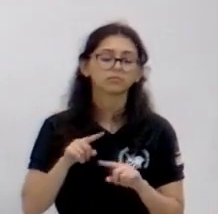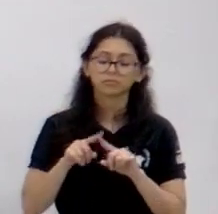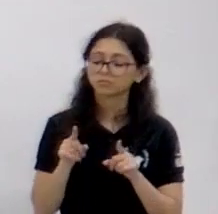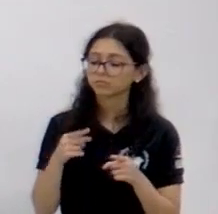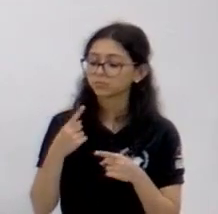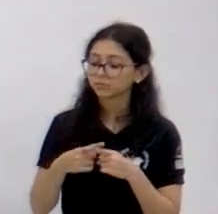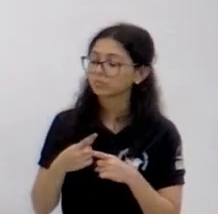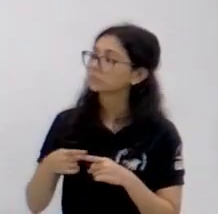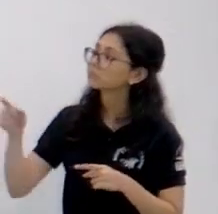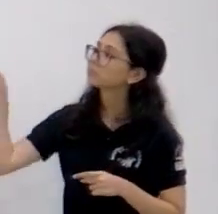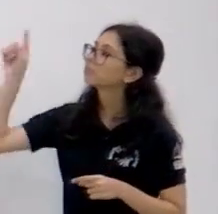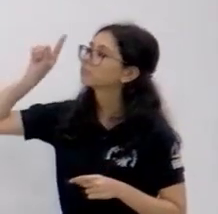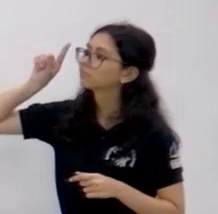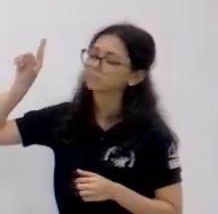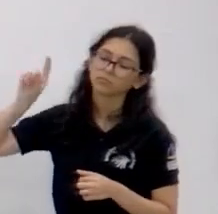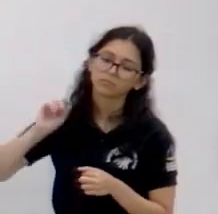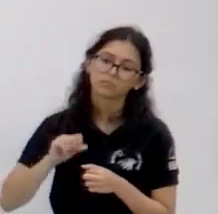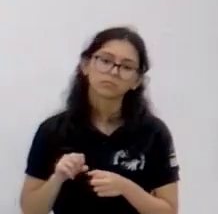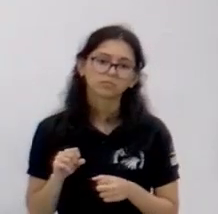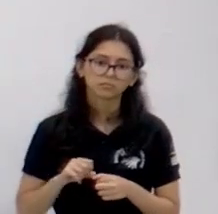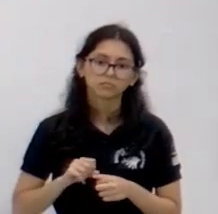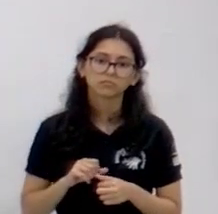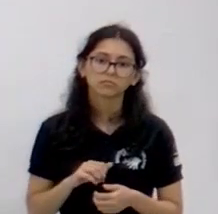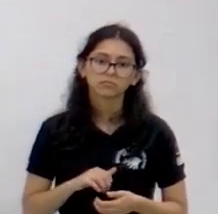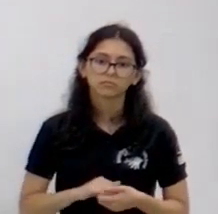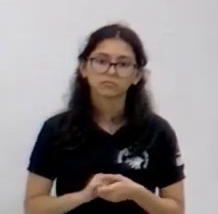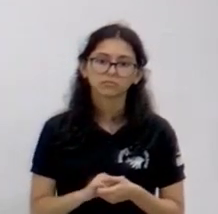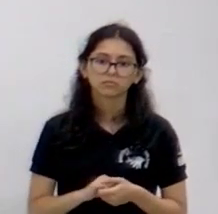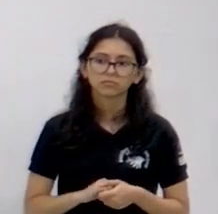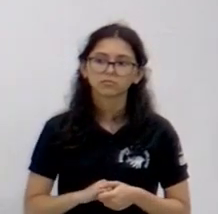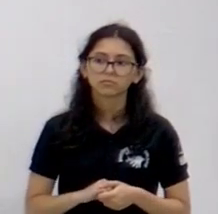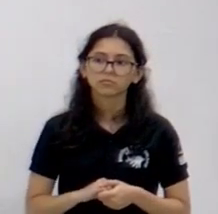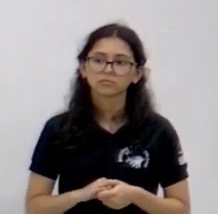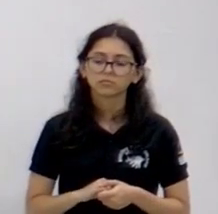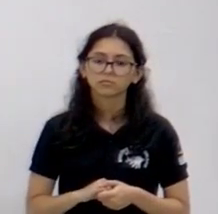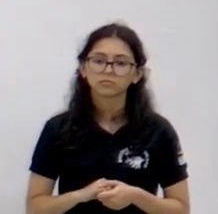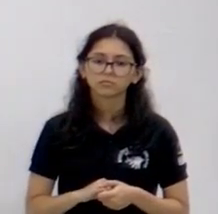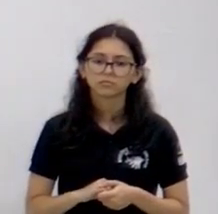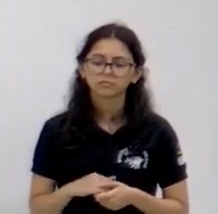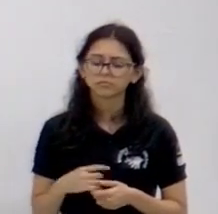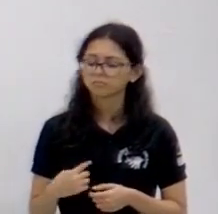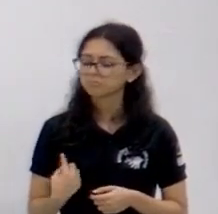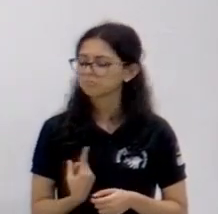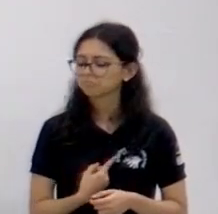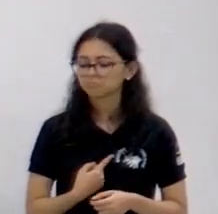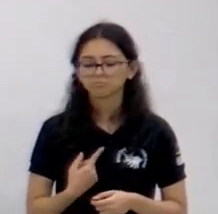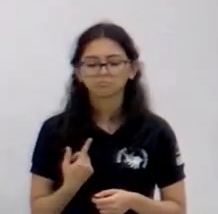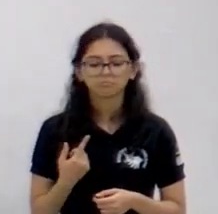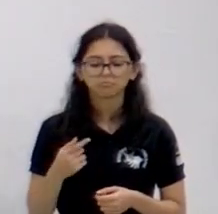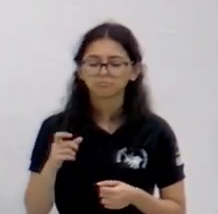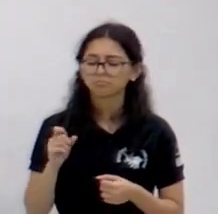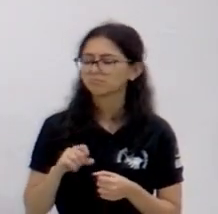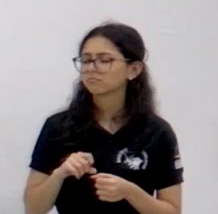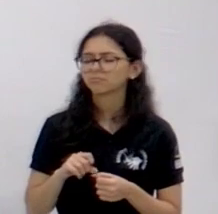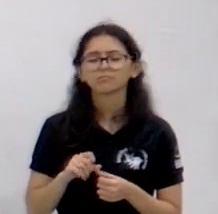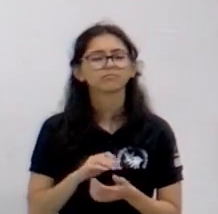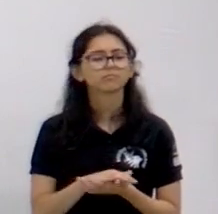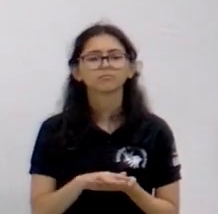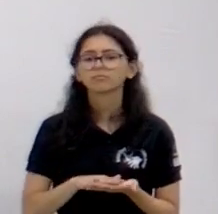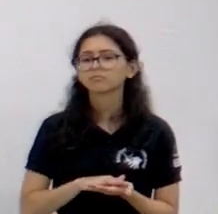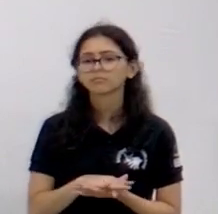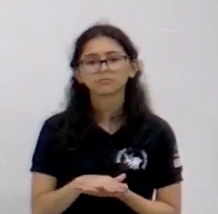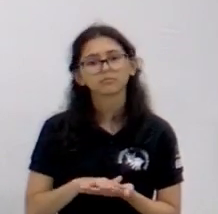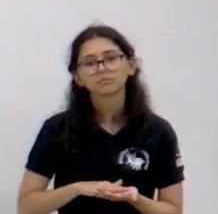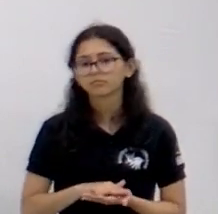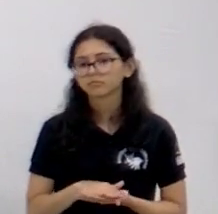tem coisa melhor do que ter essa certeza. E quem guerreia por nós não somos nós mesmos, não é a armadura de Saul que vai me dar